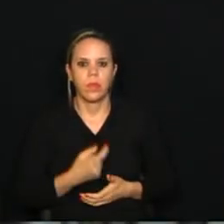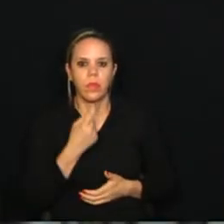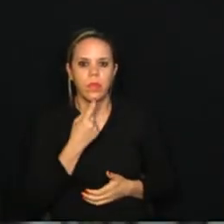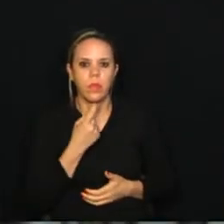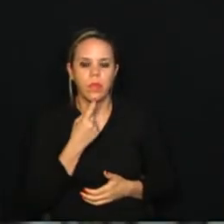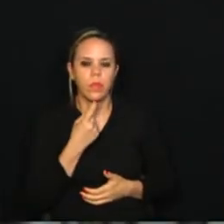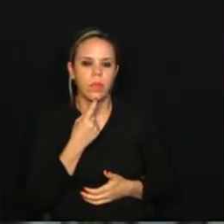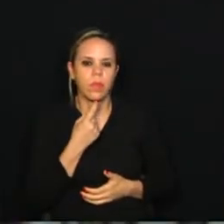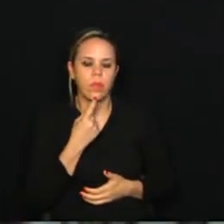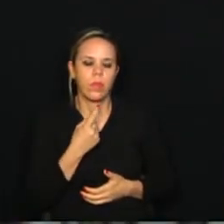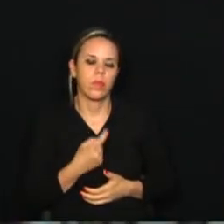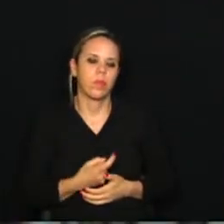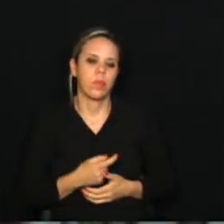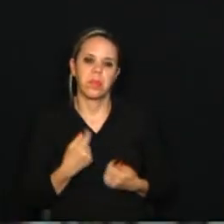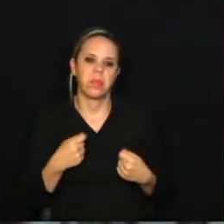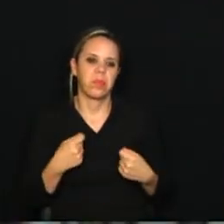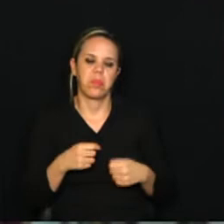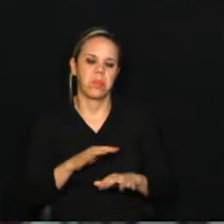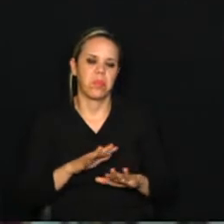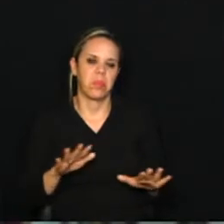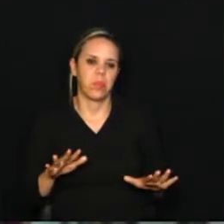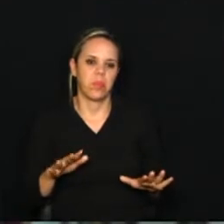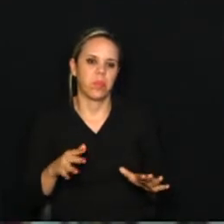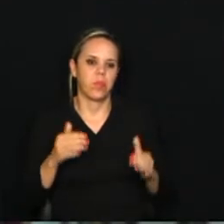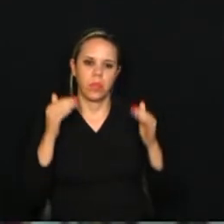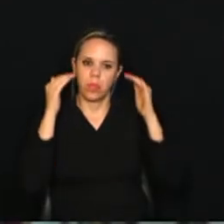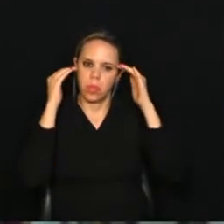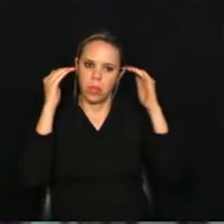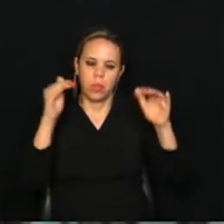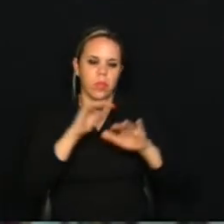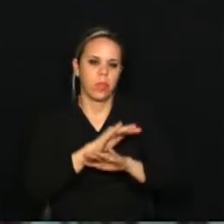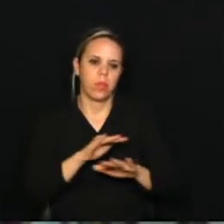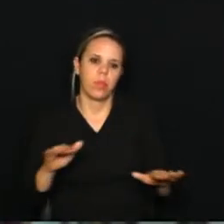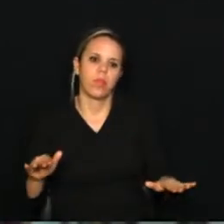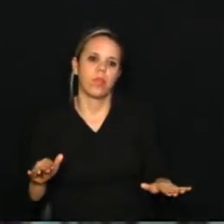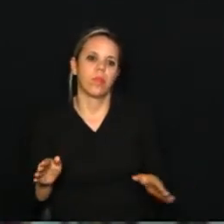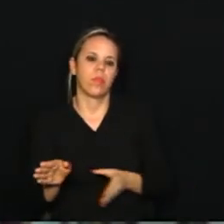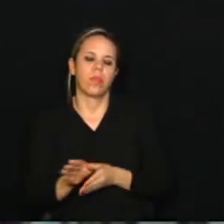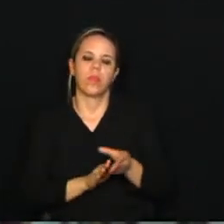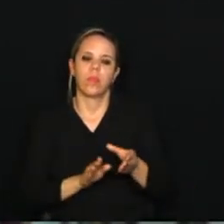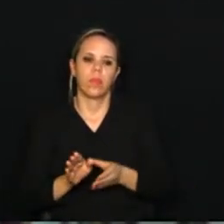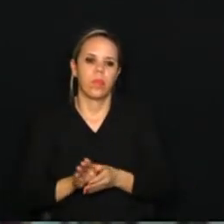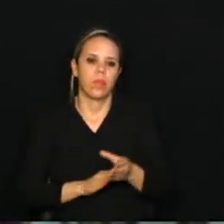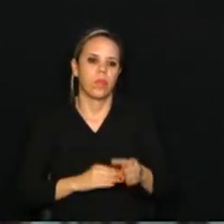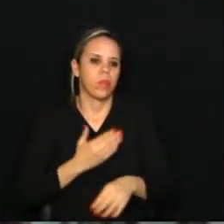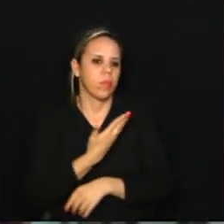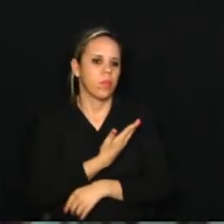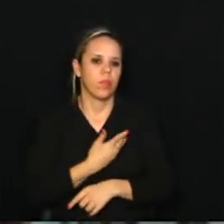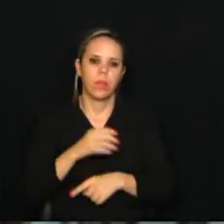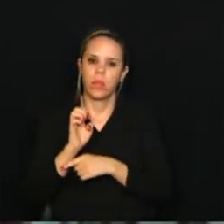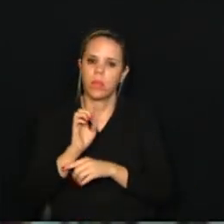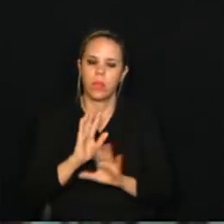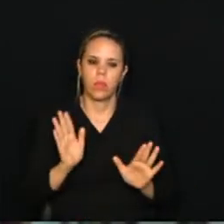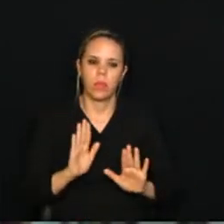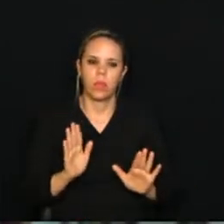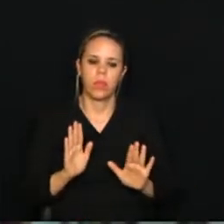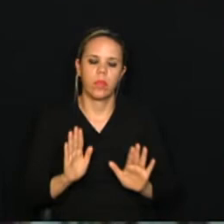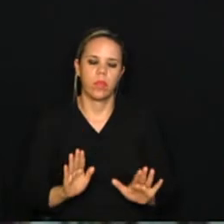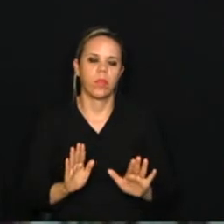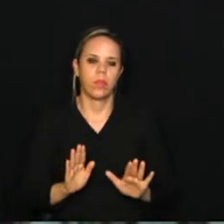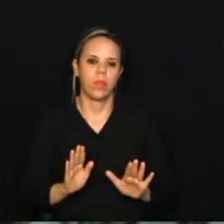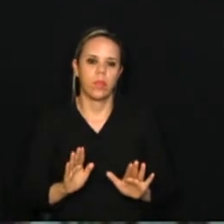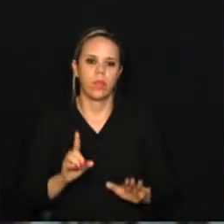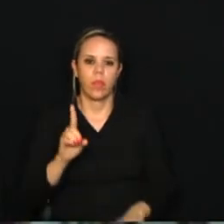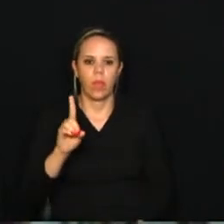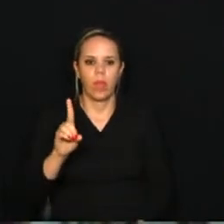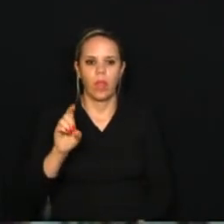Campinas não necessariamente seguirá a orientação do estado, a não ser que o